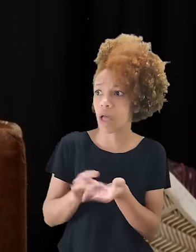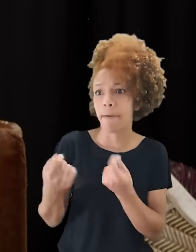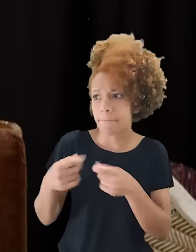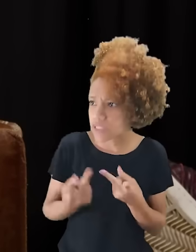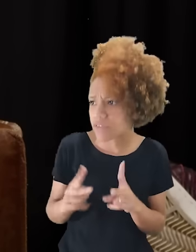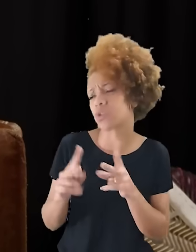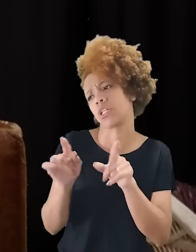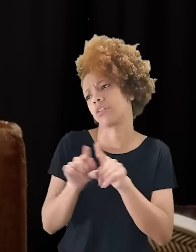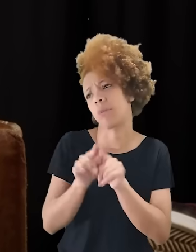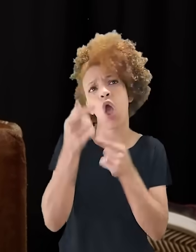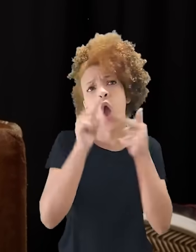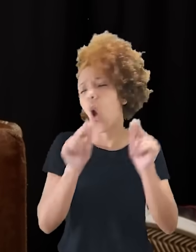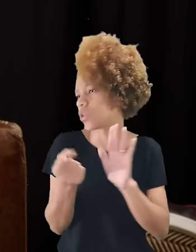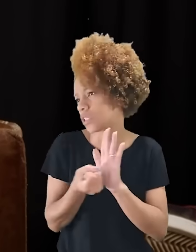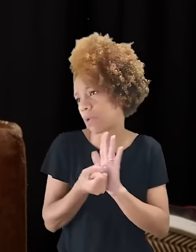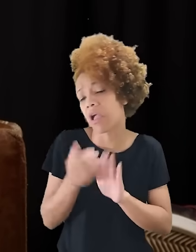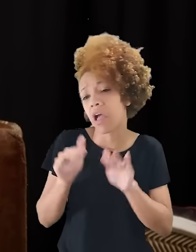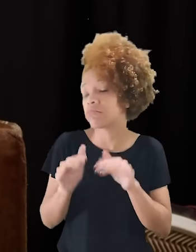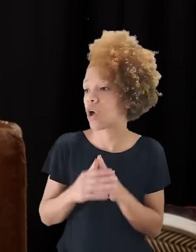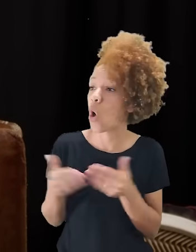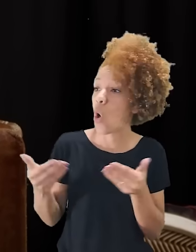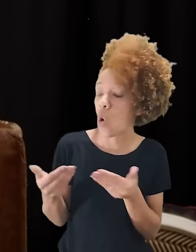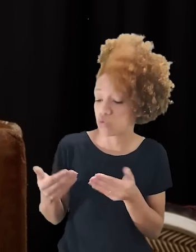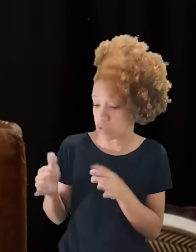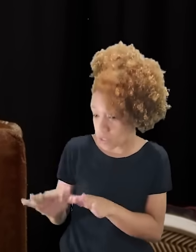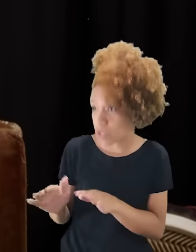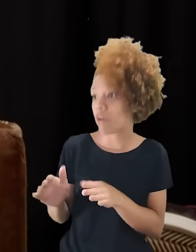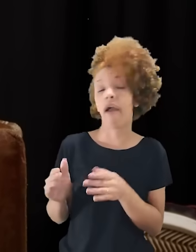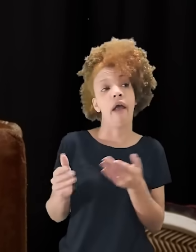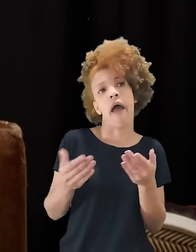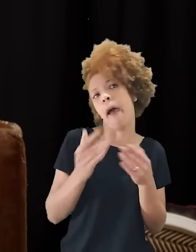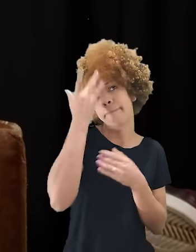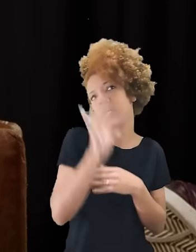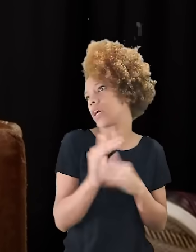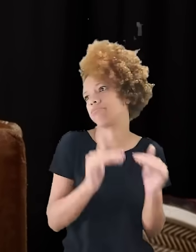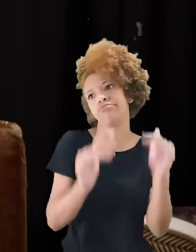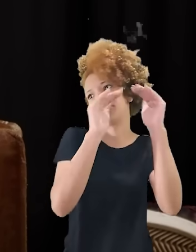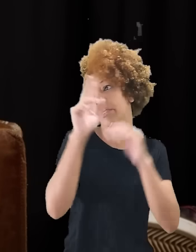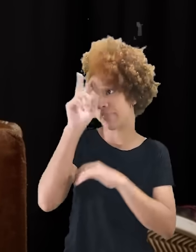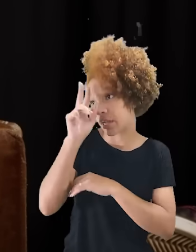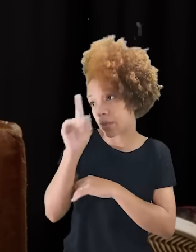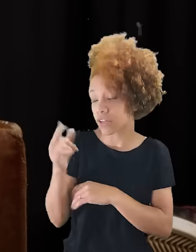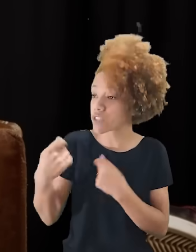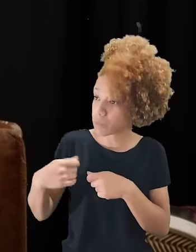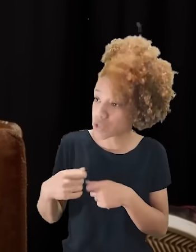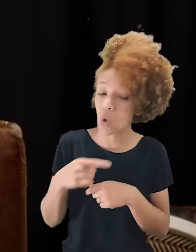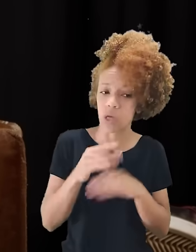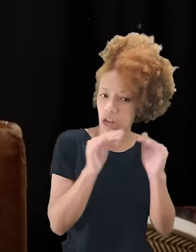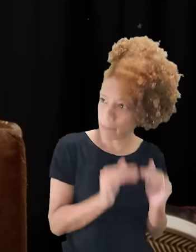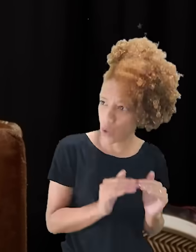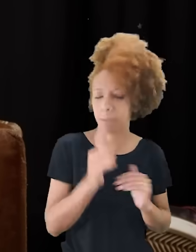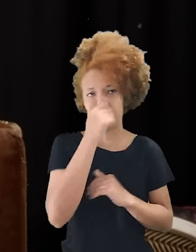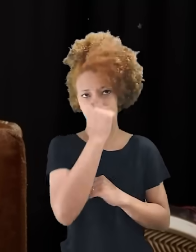e a gente tem que valorizar também outras marcas às vezes elas estão que hoje amanhã elas vão estar gigantescas é e vão lembrar que você prestigiou quando